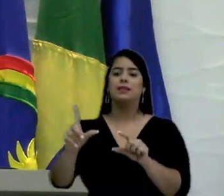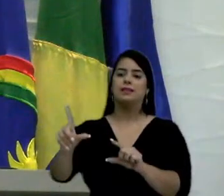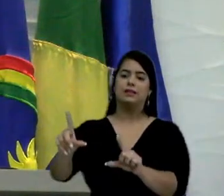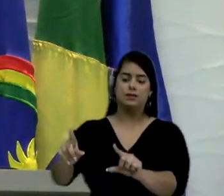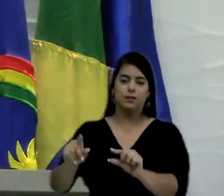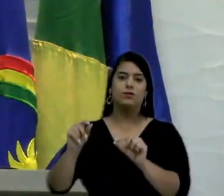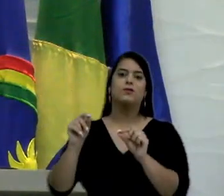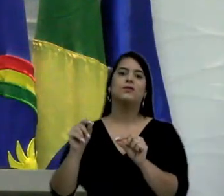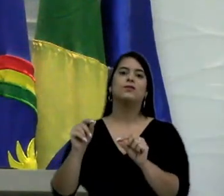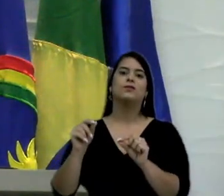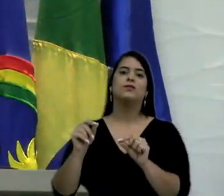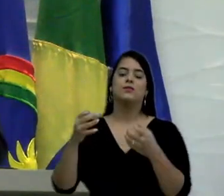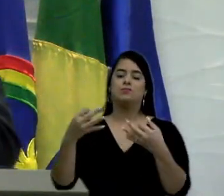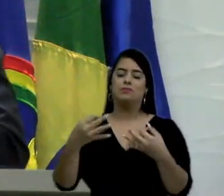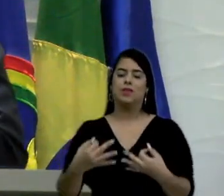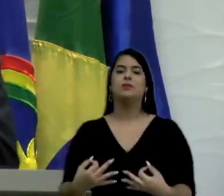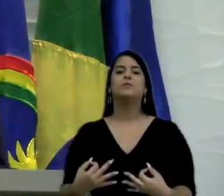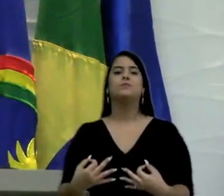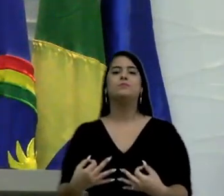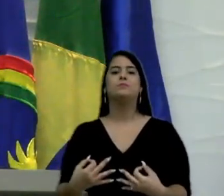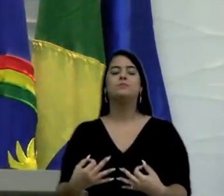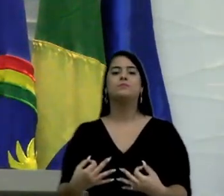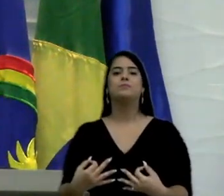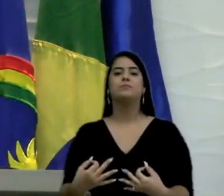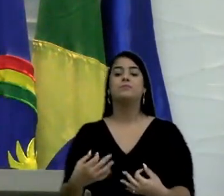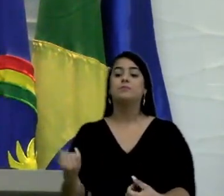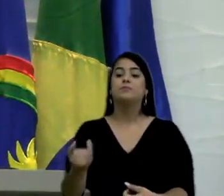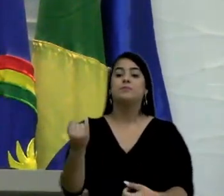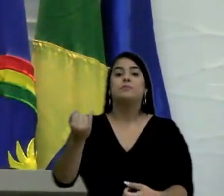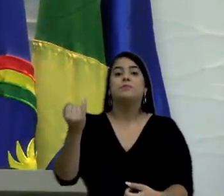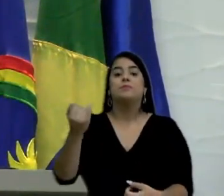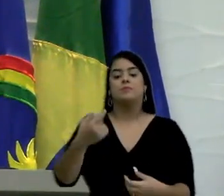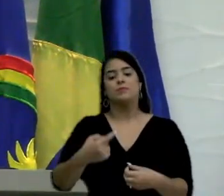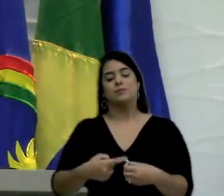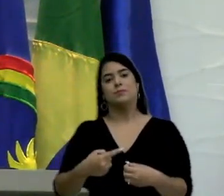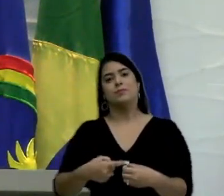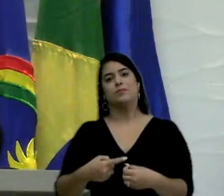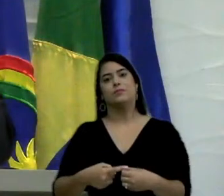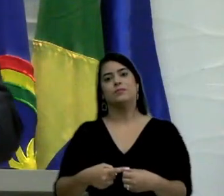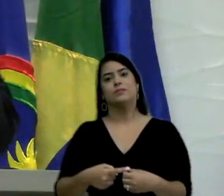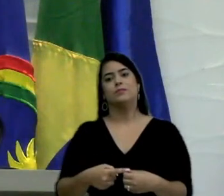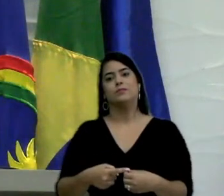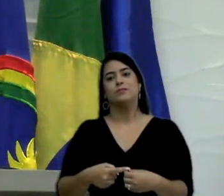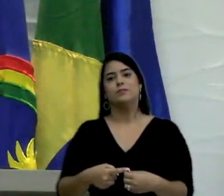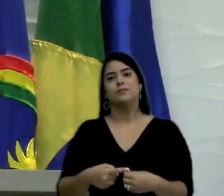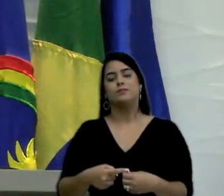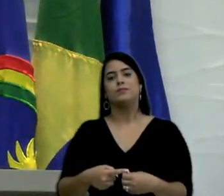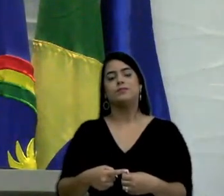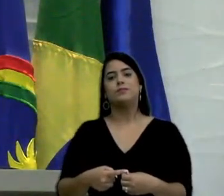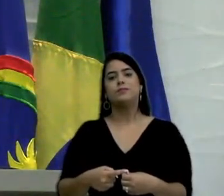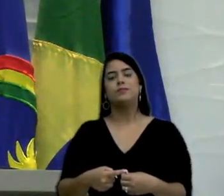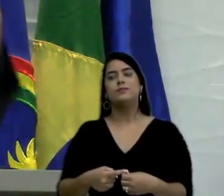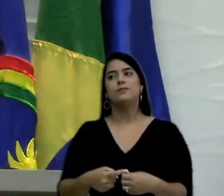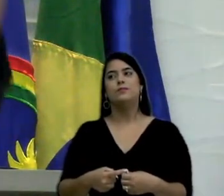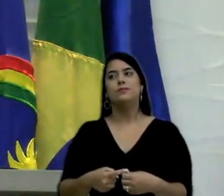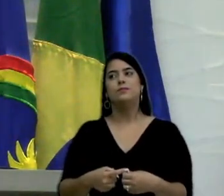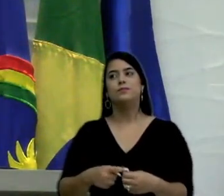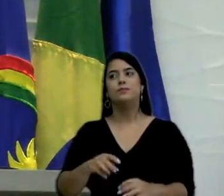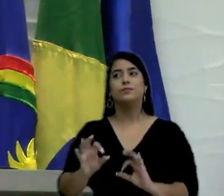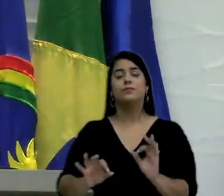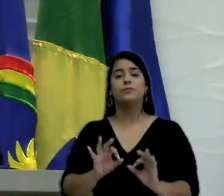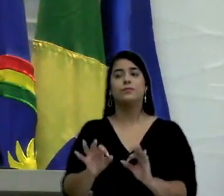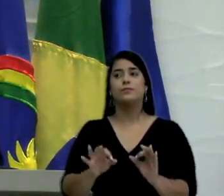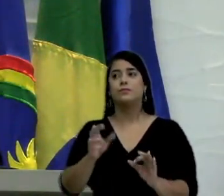certa como é importante o nosso município ser administrado por alguém à